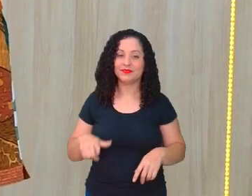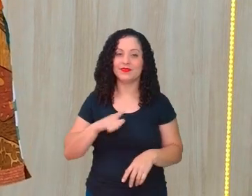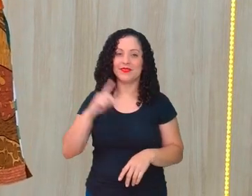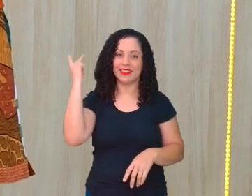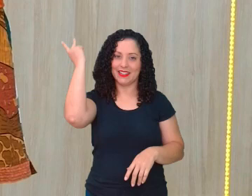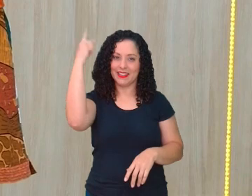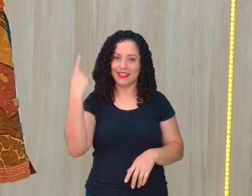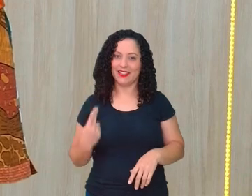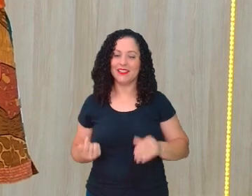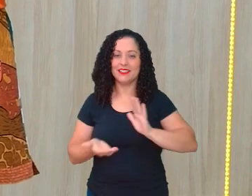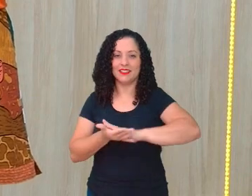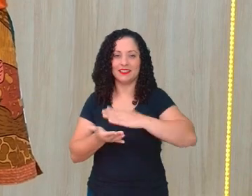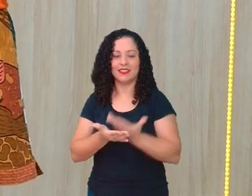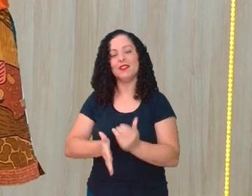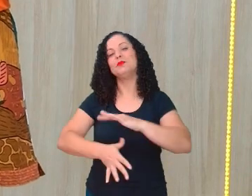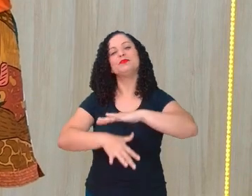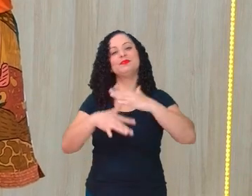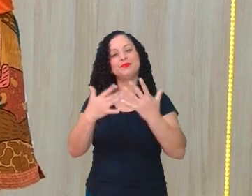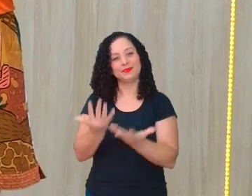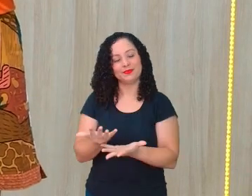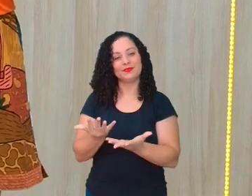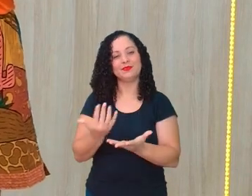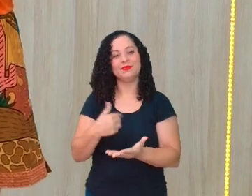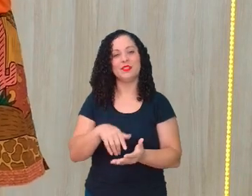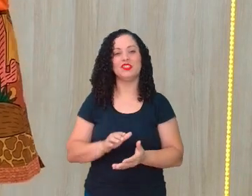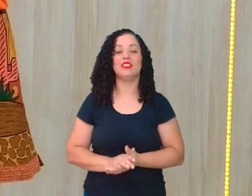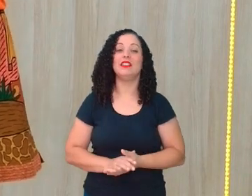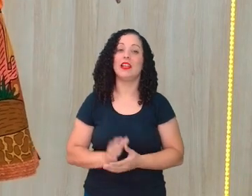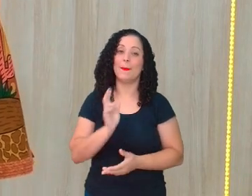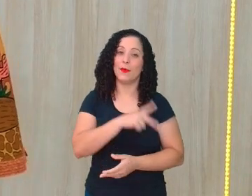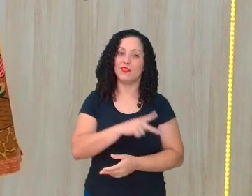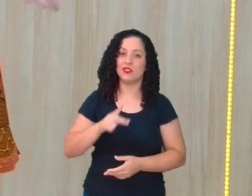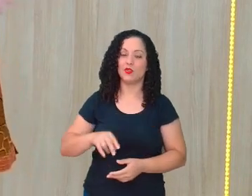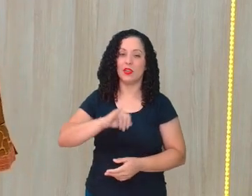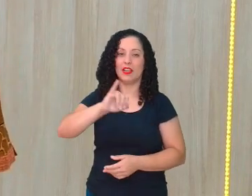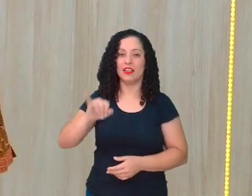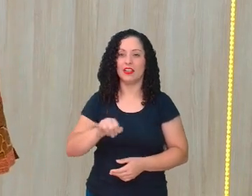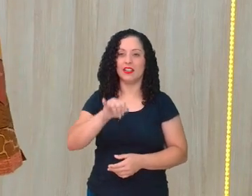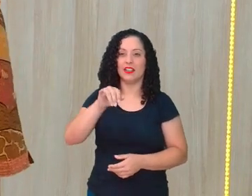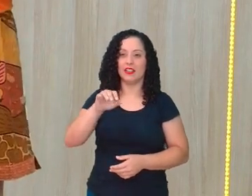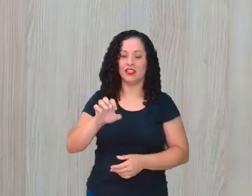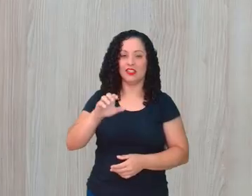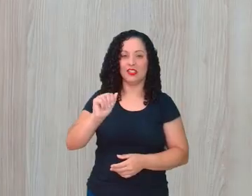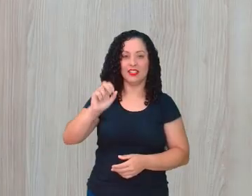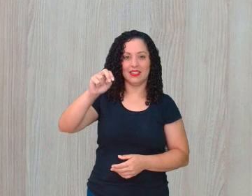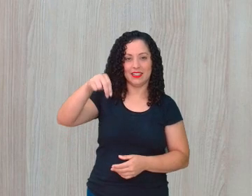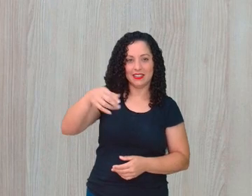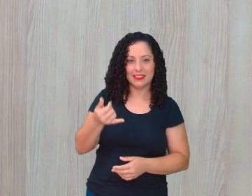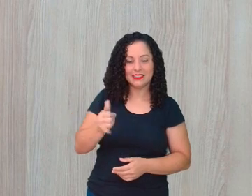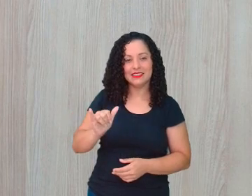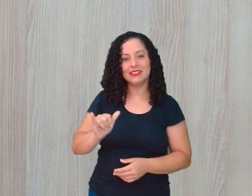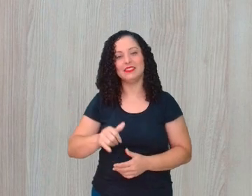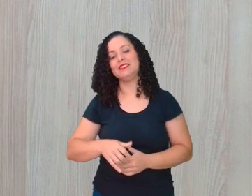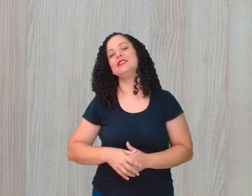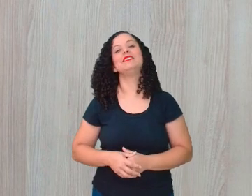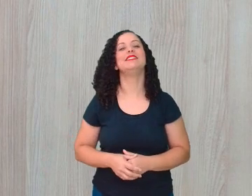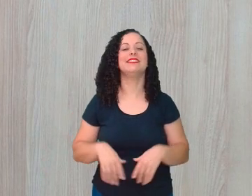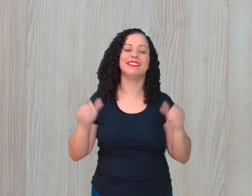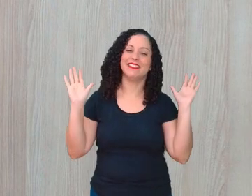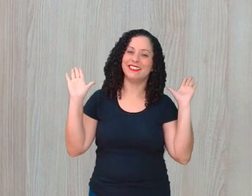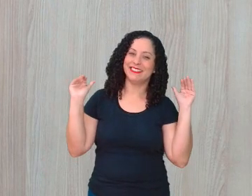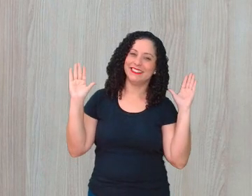tem Késia fazendo a tradução para Libras e a professora Gini. Oi, pessoal!